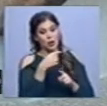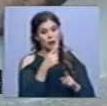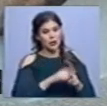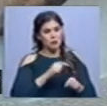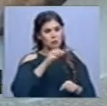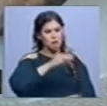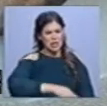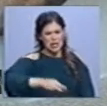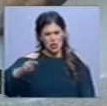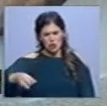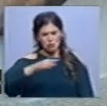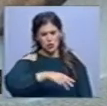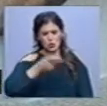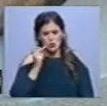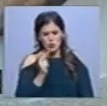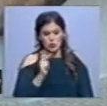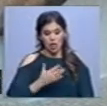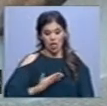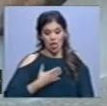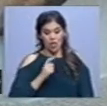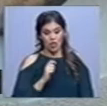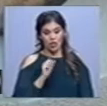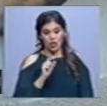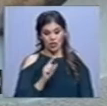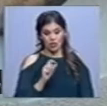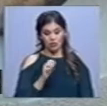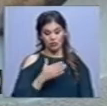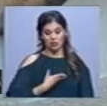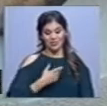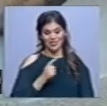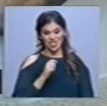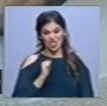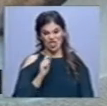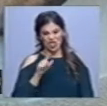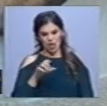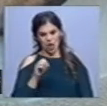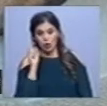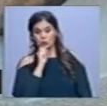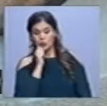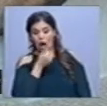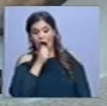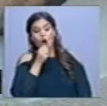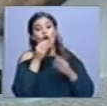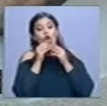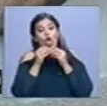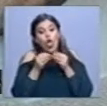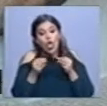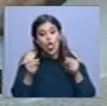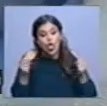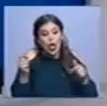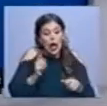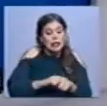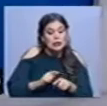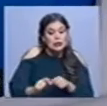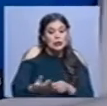anos. E daí o degelo? E daí o degelo, e daí a possibilidade de poder ter água líquida na sua superfície durante mais tempo e, portanto, ter